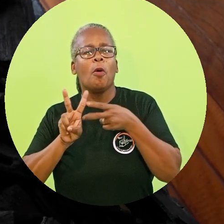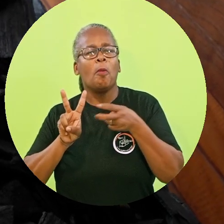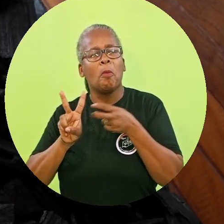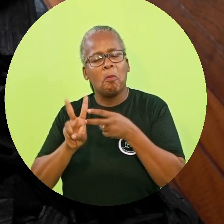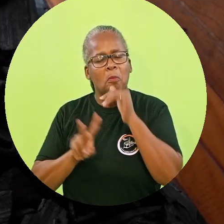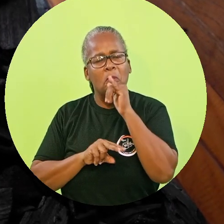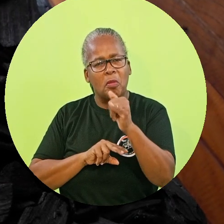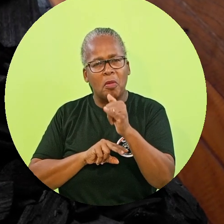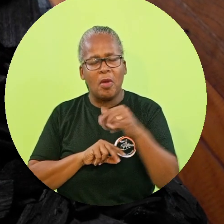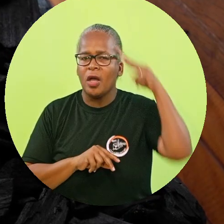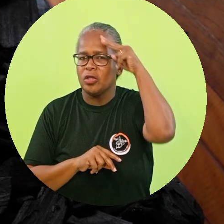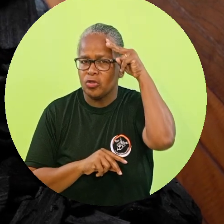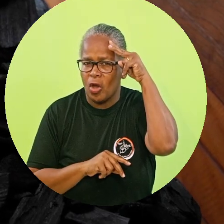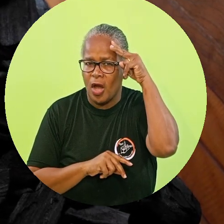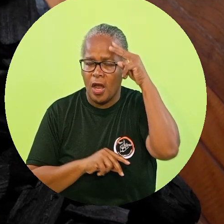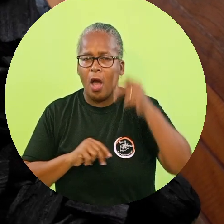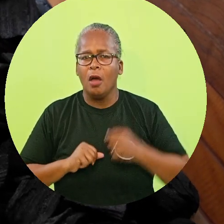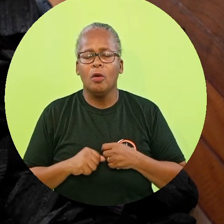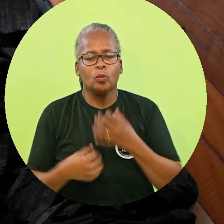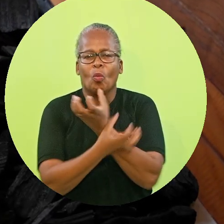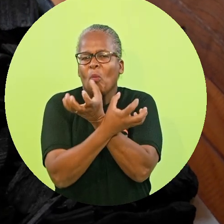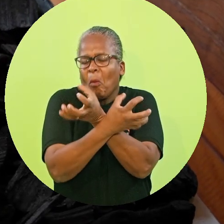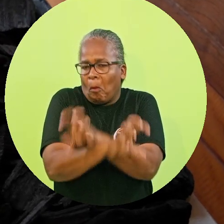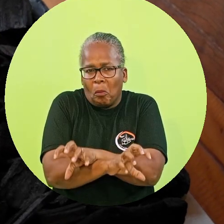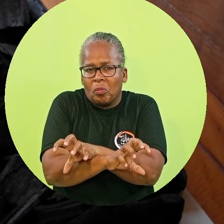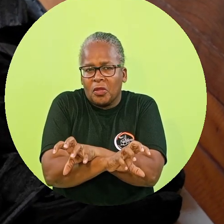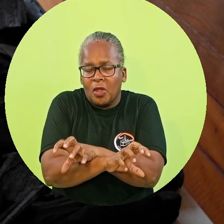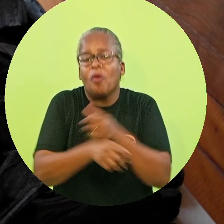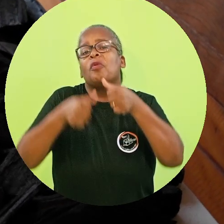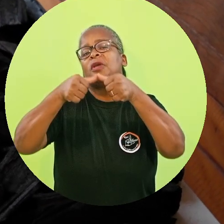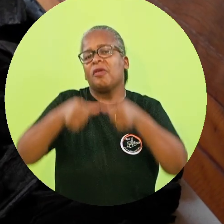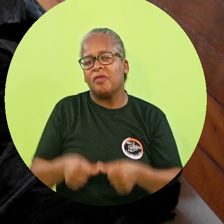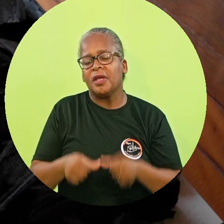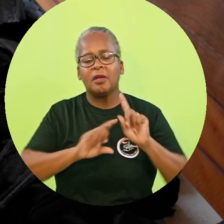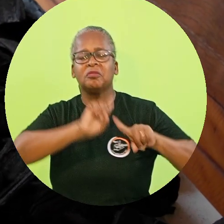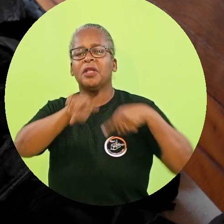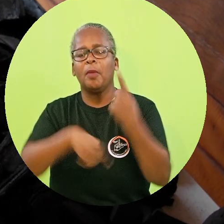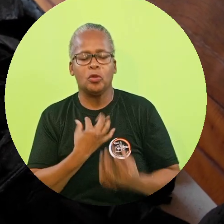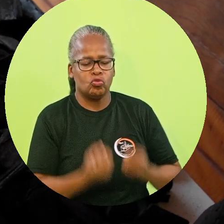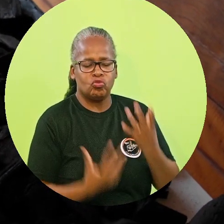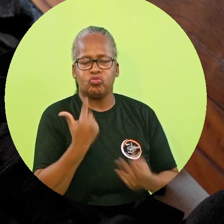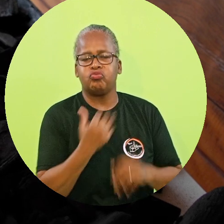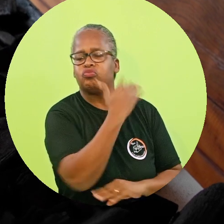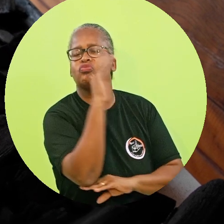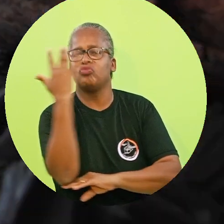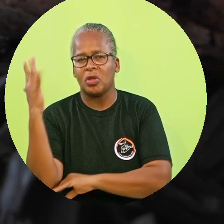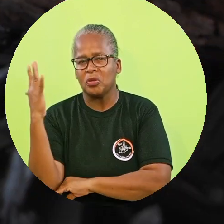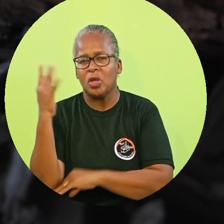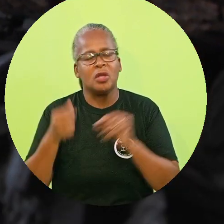O vazio central é deliberado, é o que fica após o incêndio, seja ele ecológico, social ou